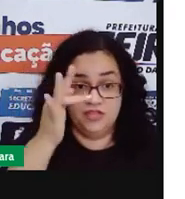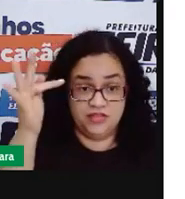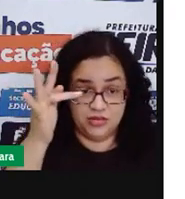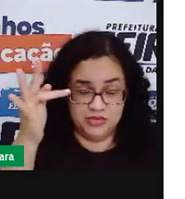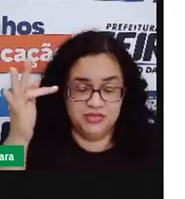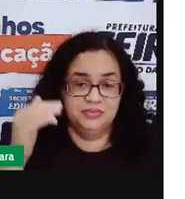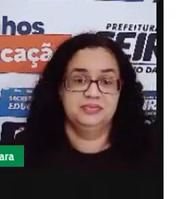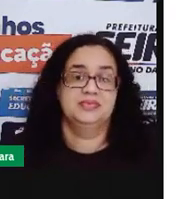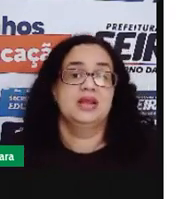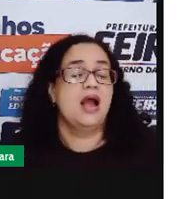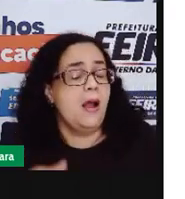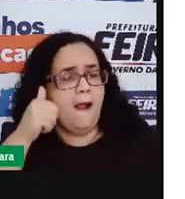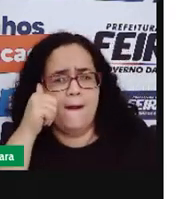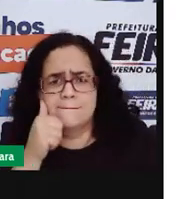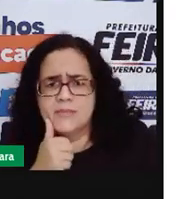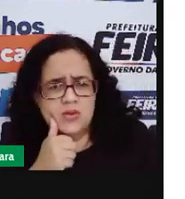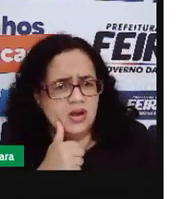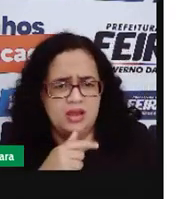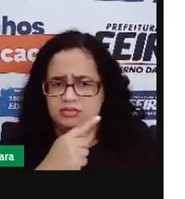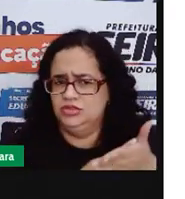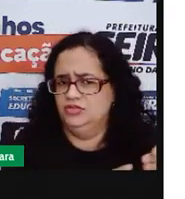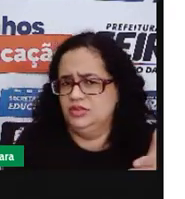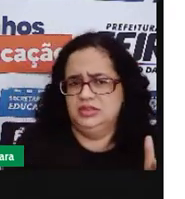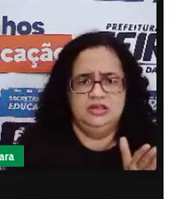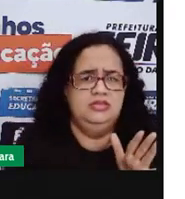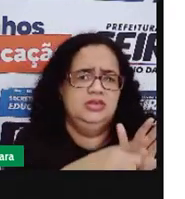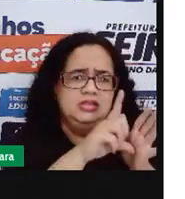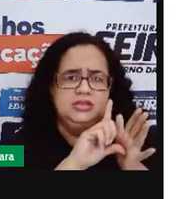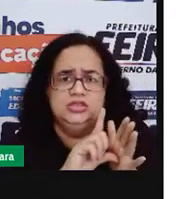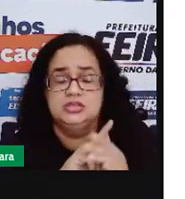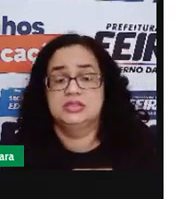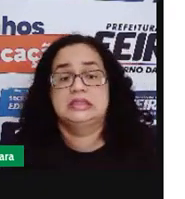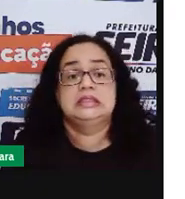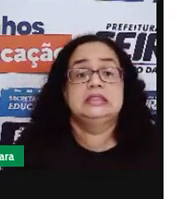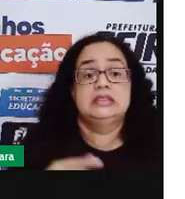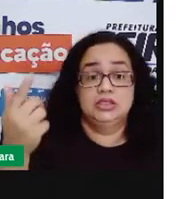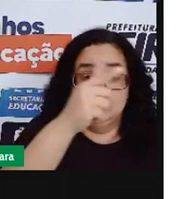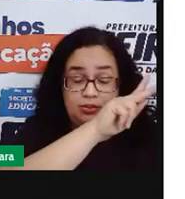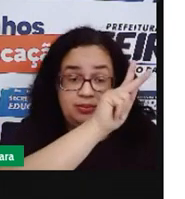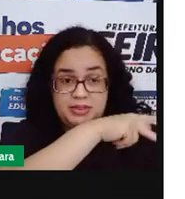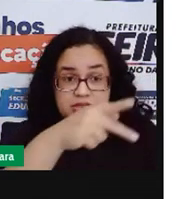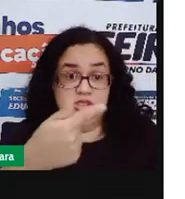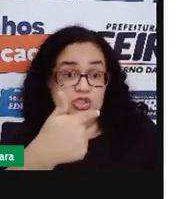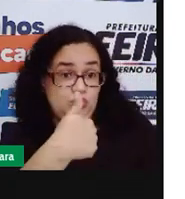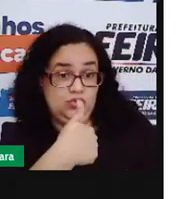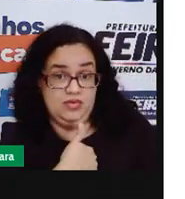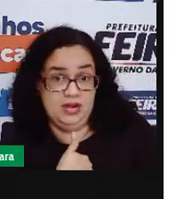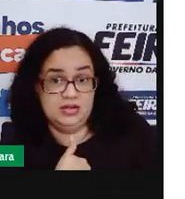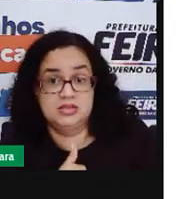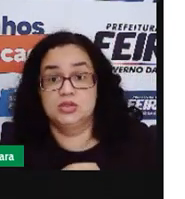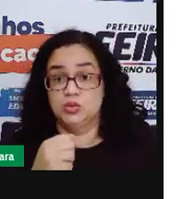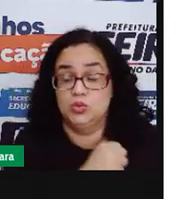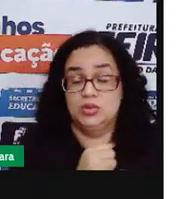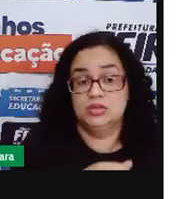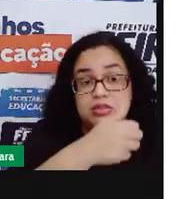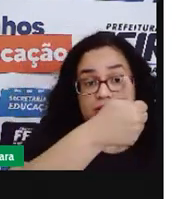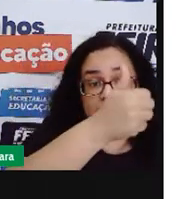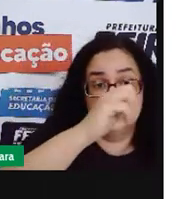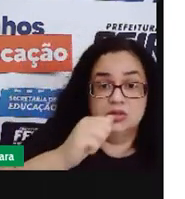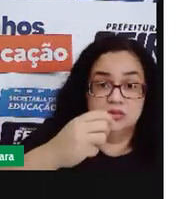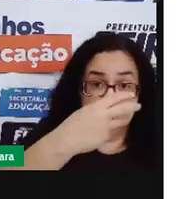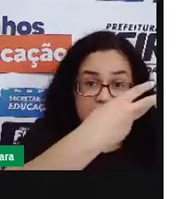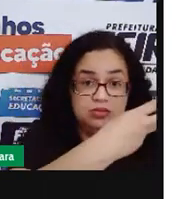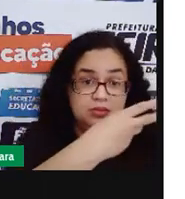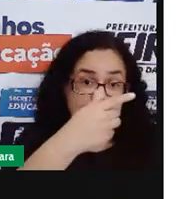As mulheres não votavam até essa data. Na Era Vargas, as eleições de 1932, teve a criação do